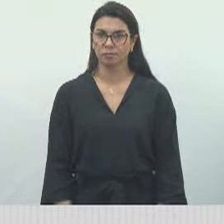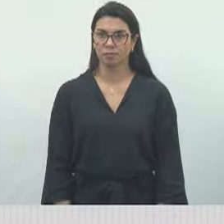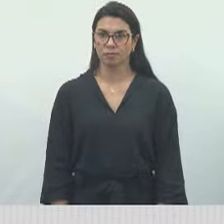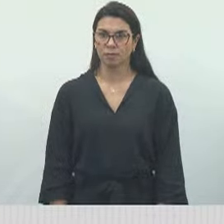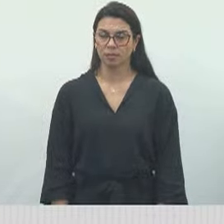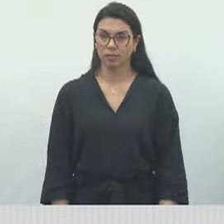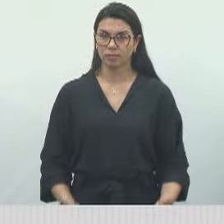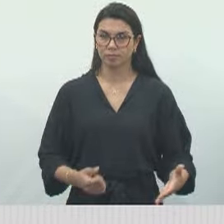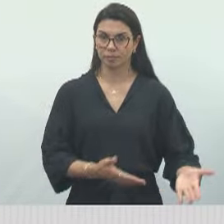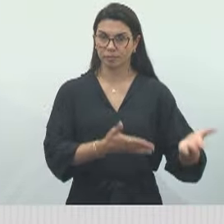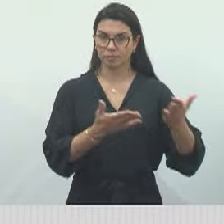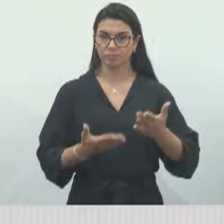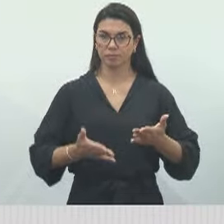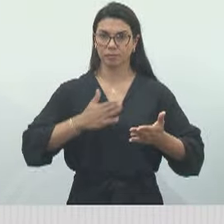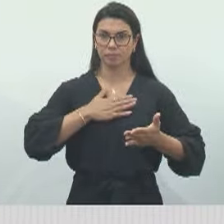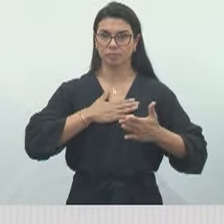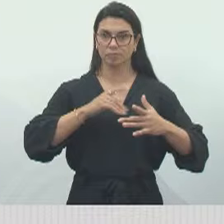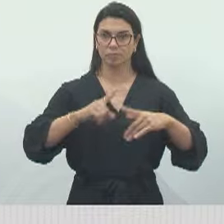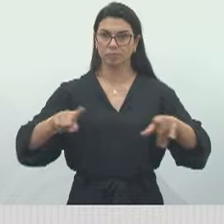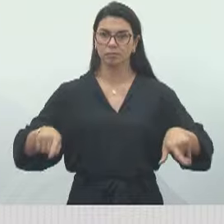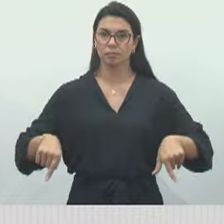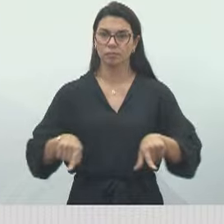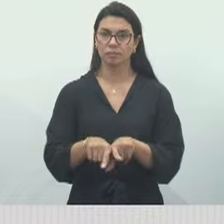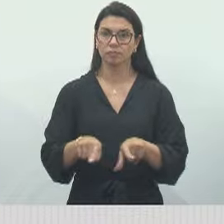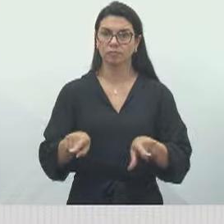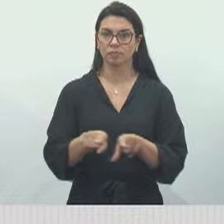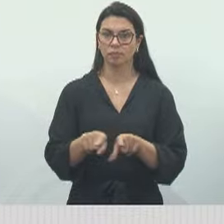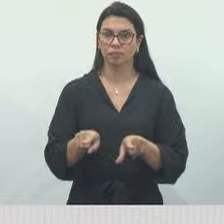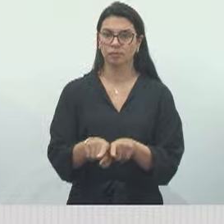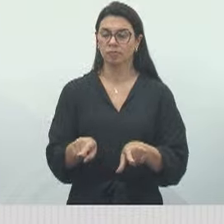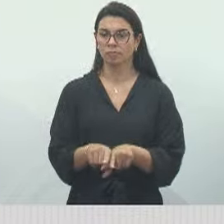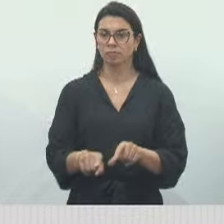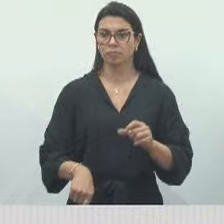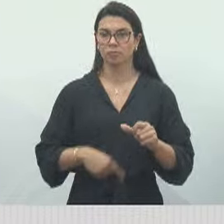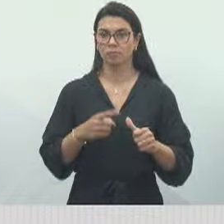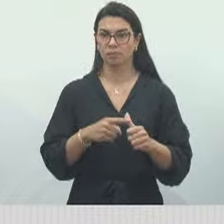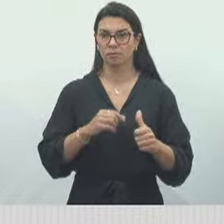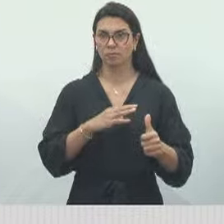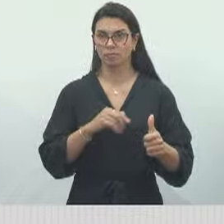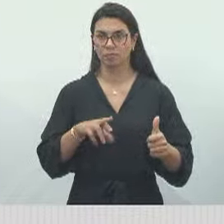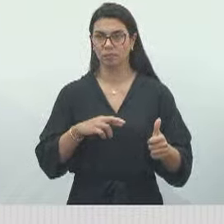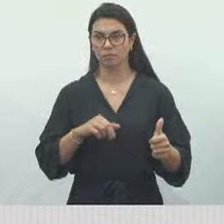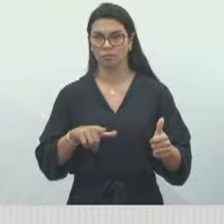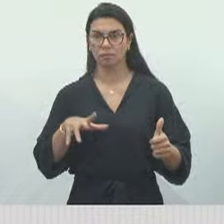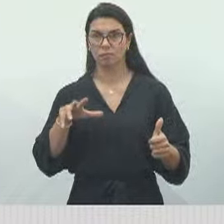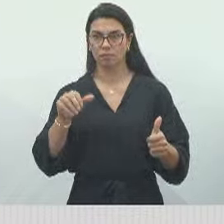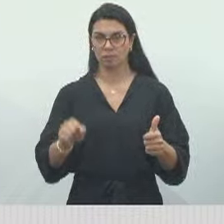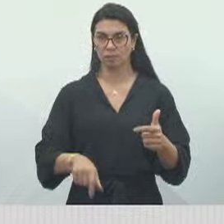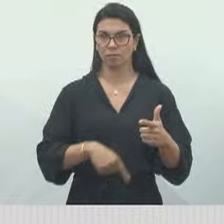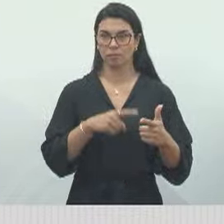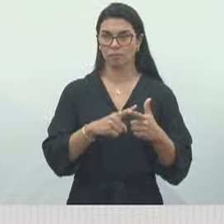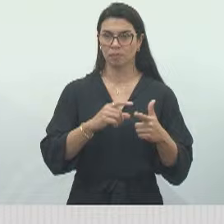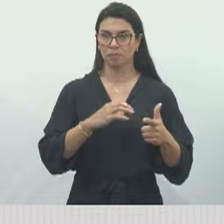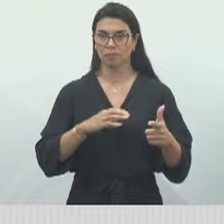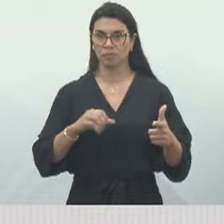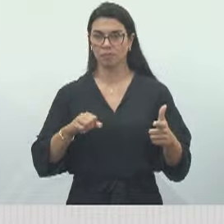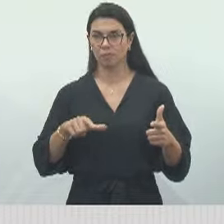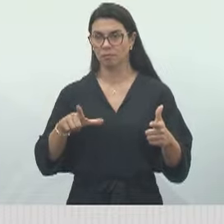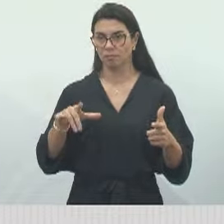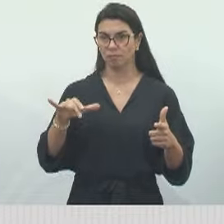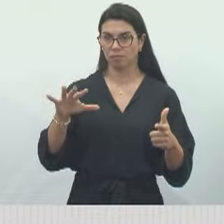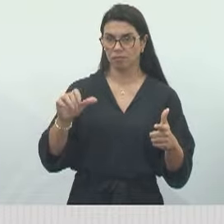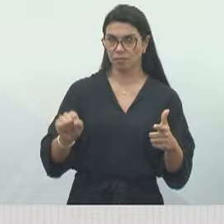E recebi no meu gabinete a Carla do Bicho Feliz e a Célia.